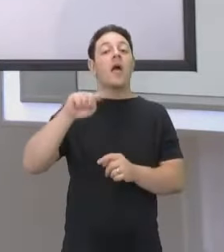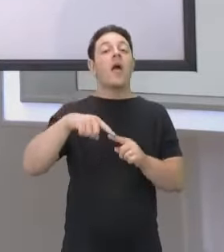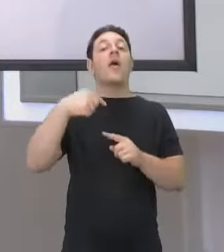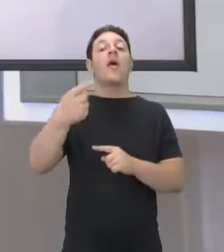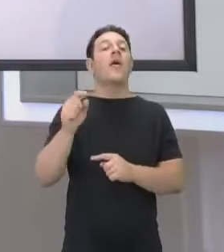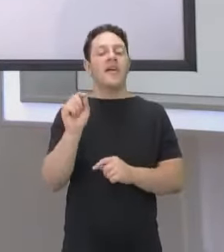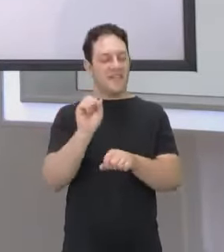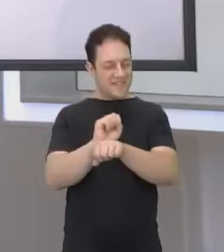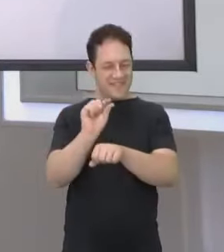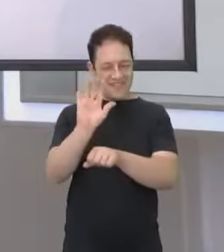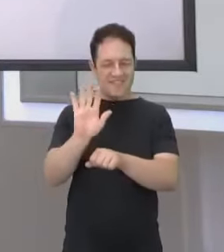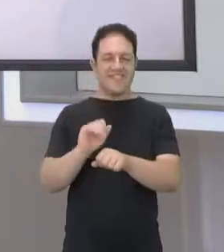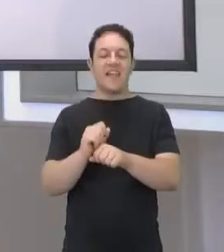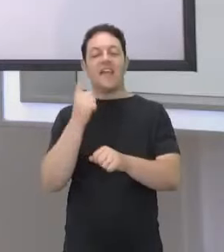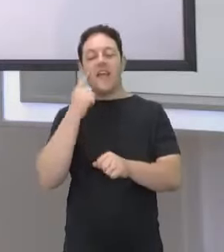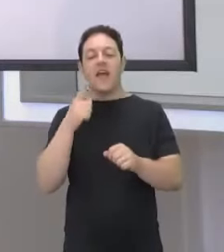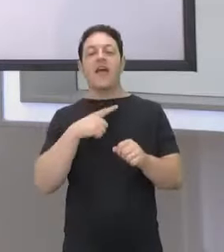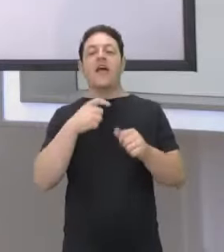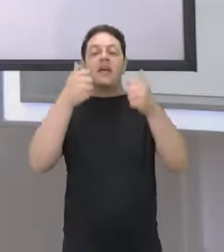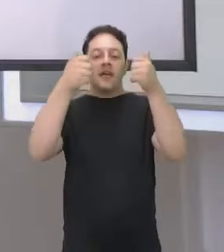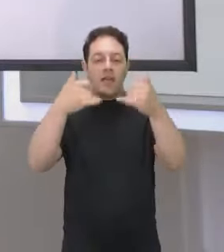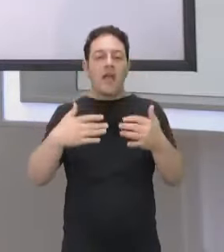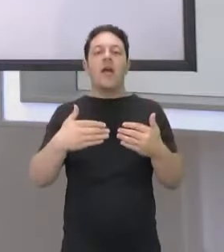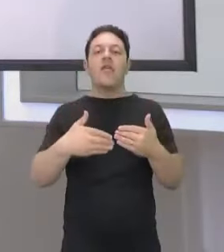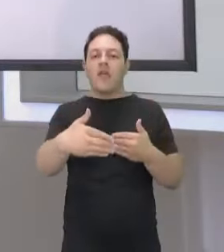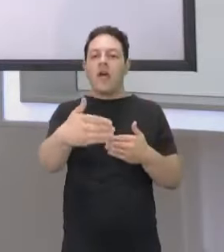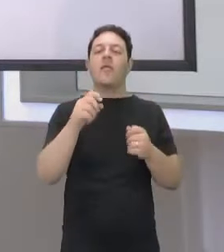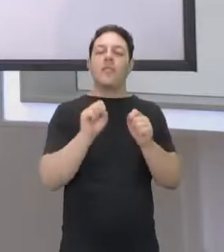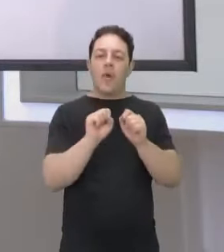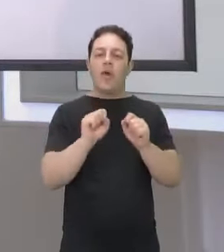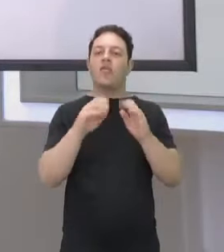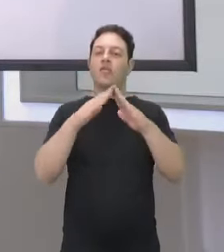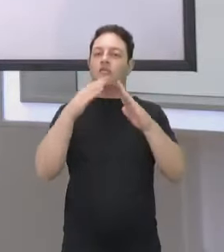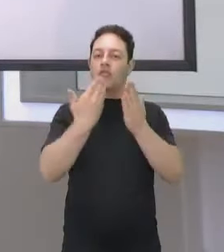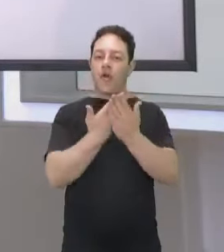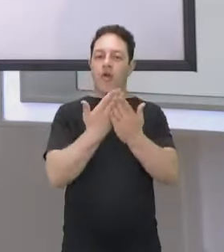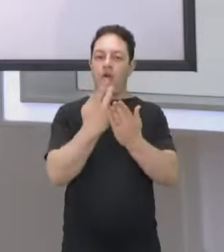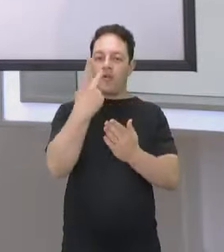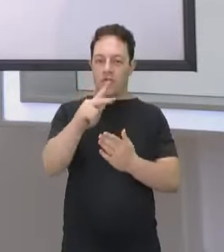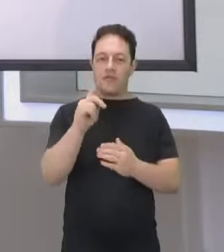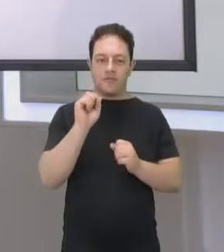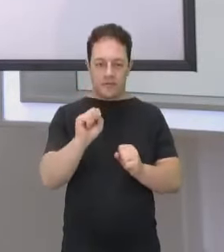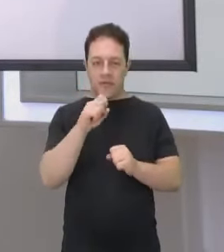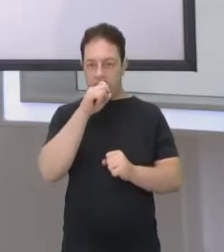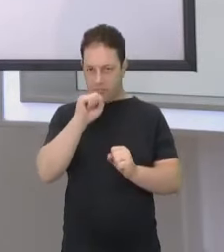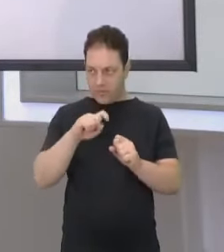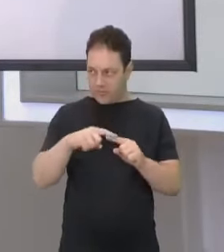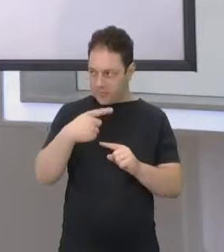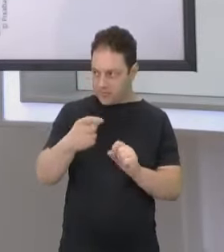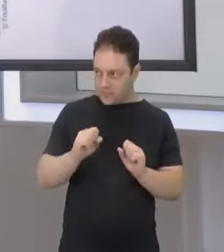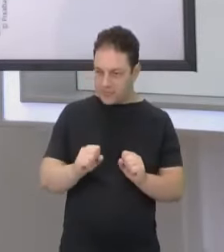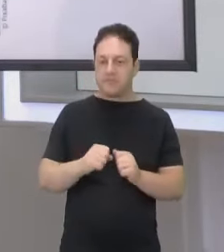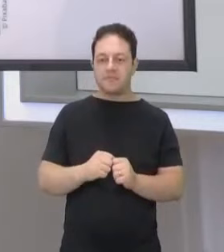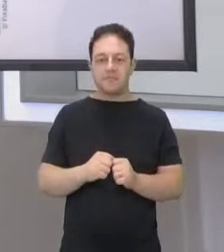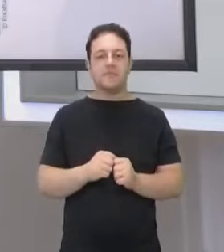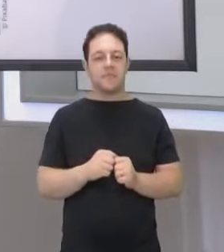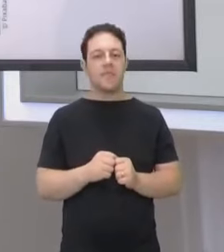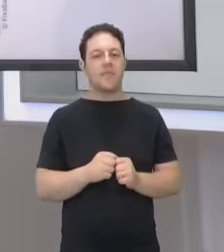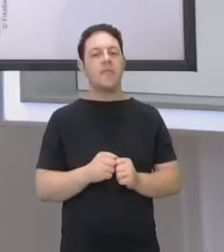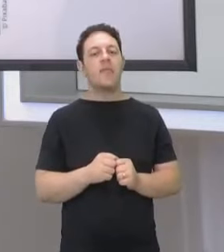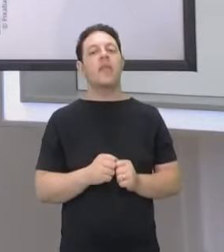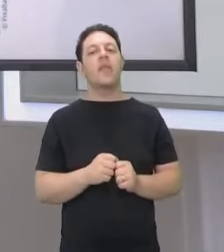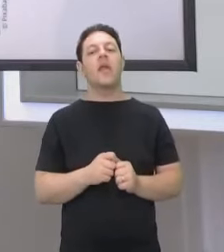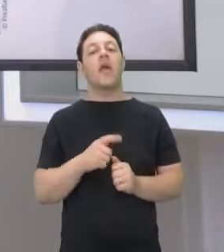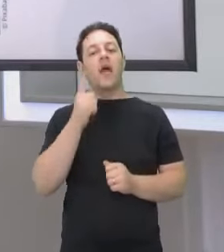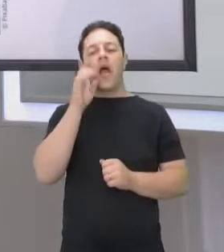a pouco, né, é falar dos protocolos que podem ser feitos na própria escola. Posso avançar? Pode. Então, um exercício